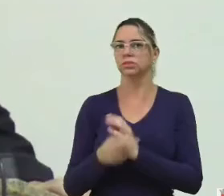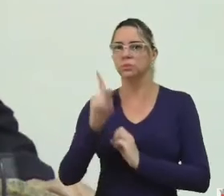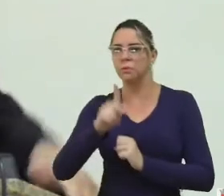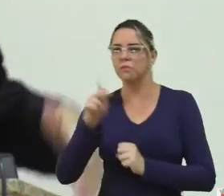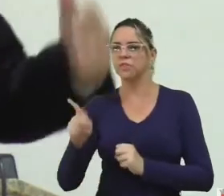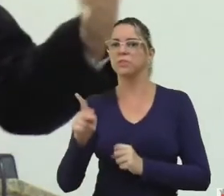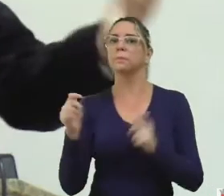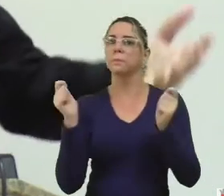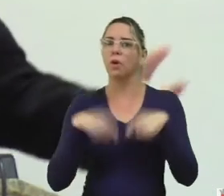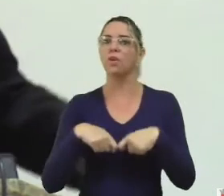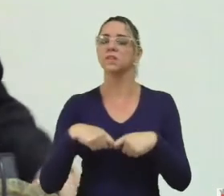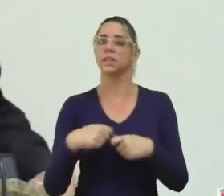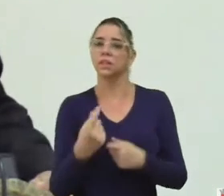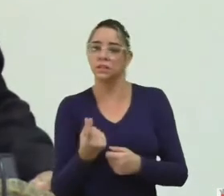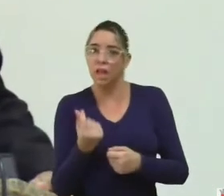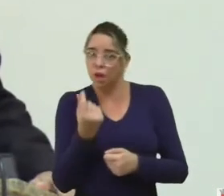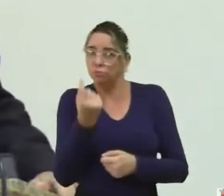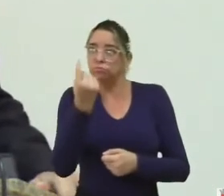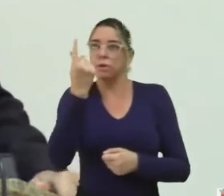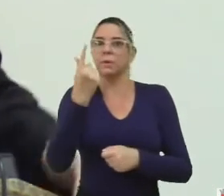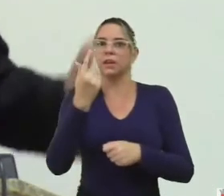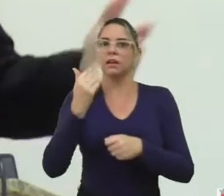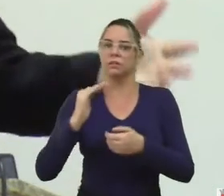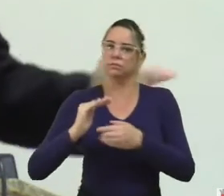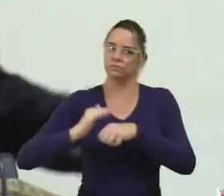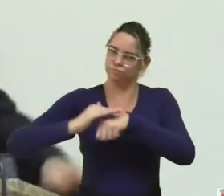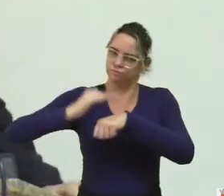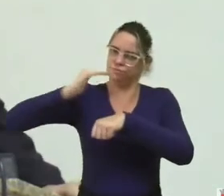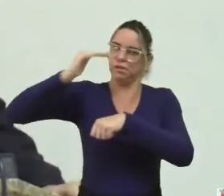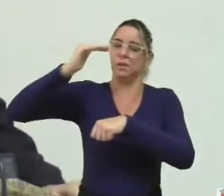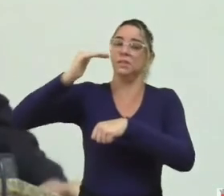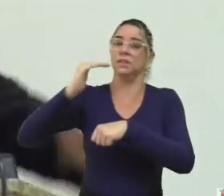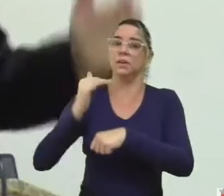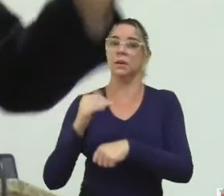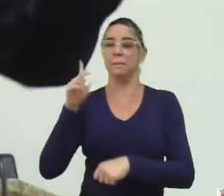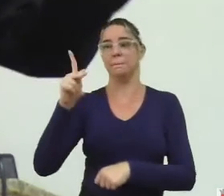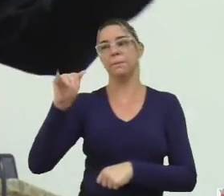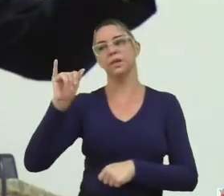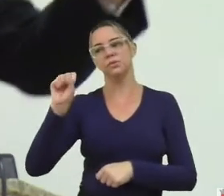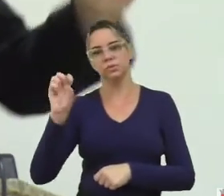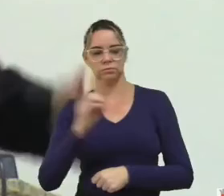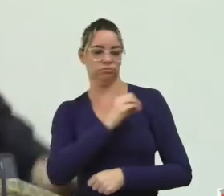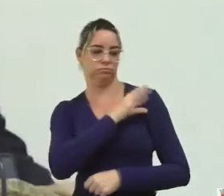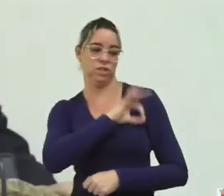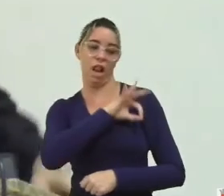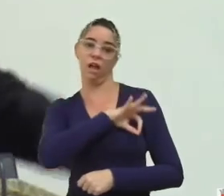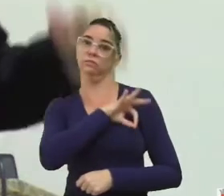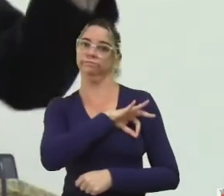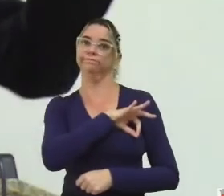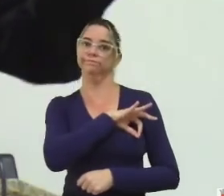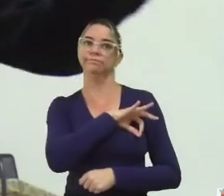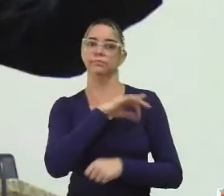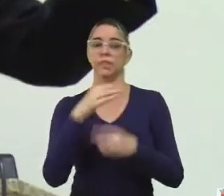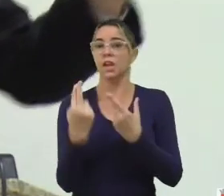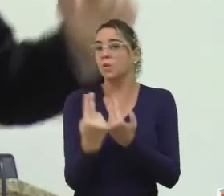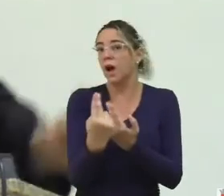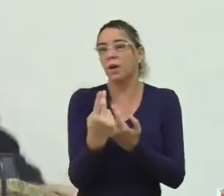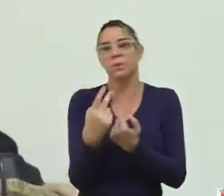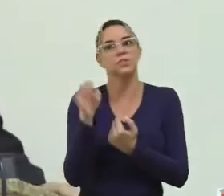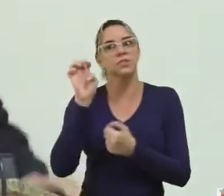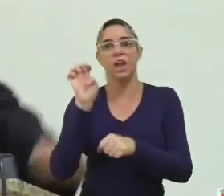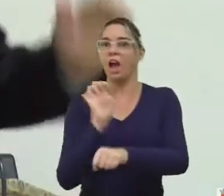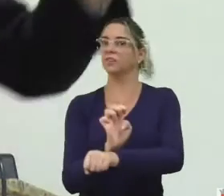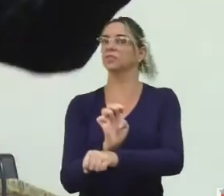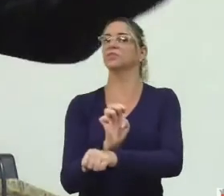aí com esse aumento já do piso salarial, como o Estado vai pagar, como alguns municípios já